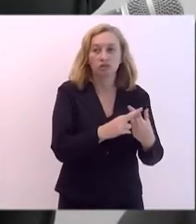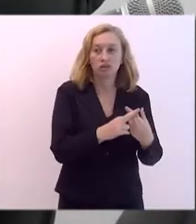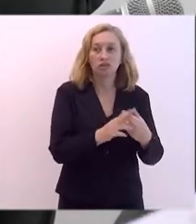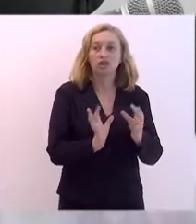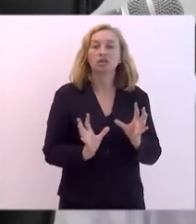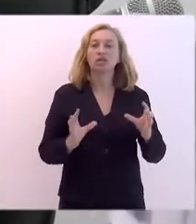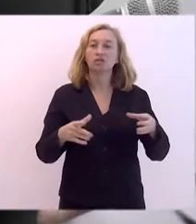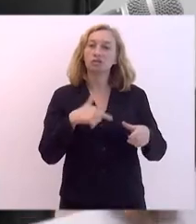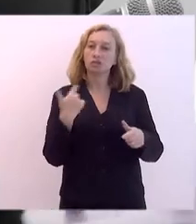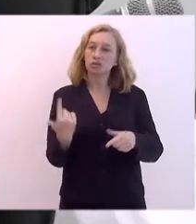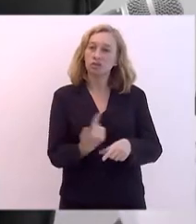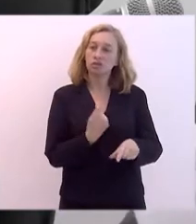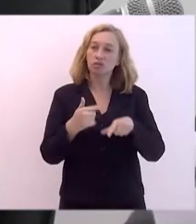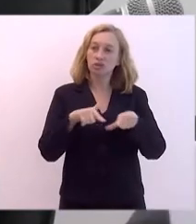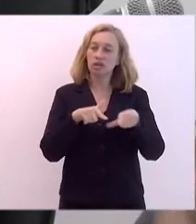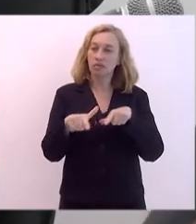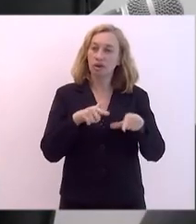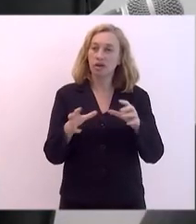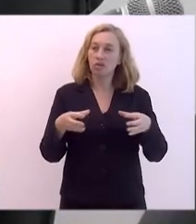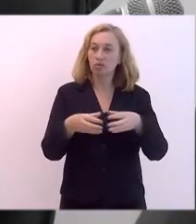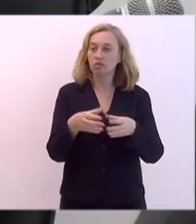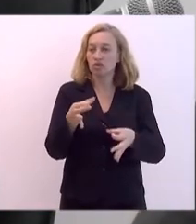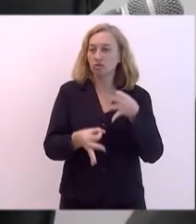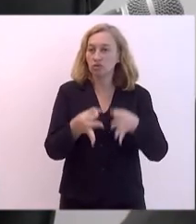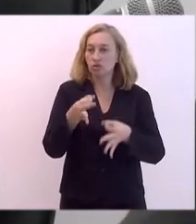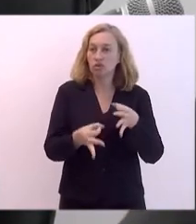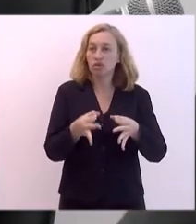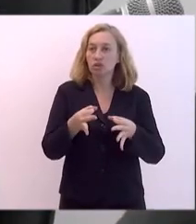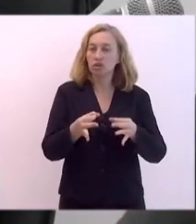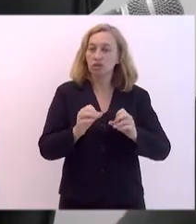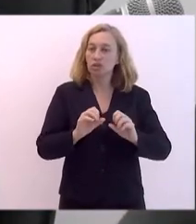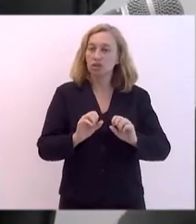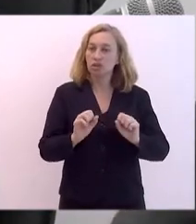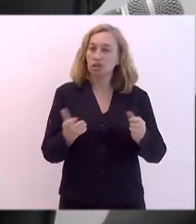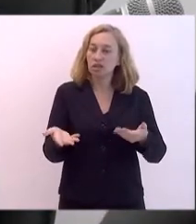Constituição e Justiça, que tem se dedicado muito com todos os seus membros,